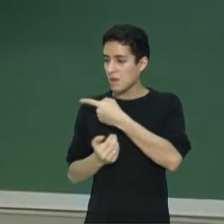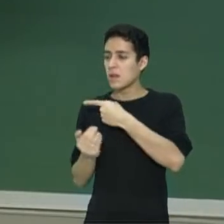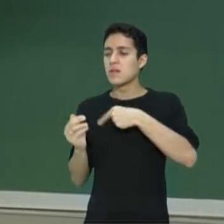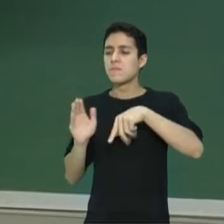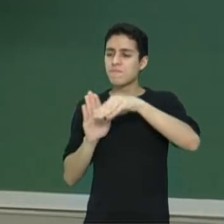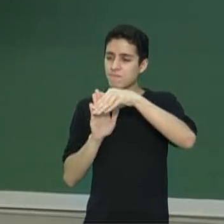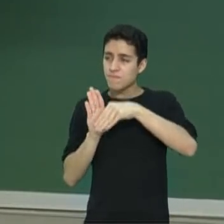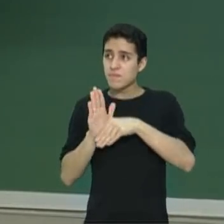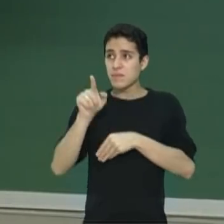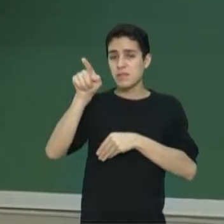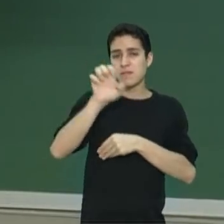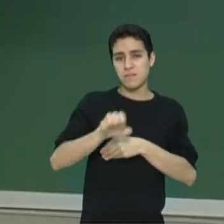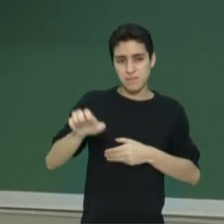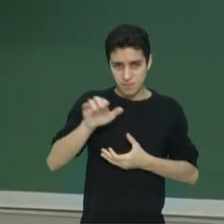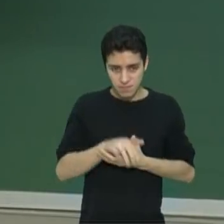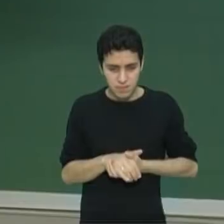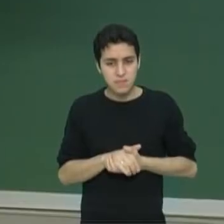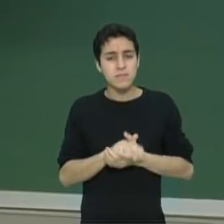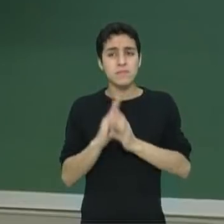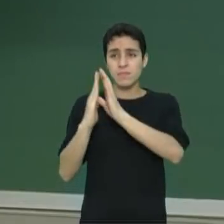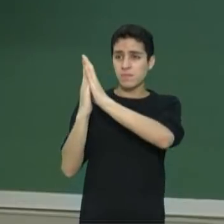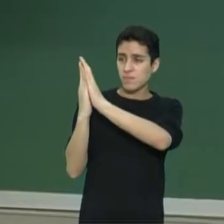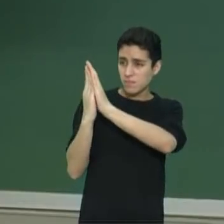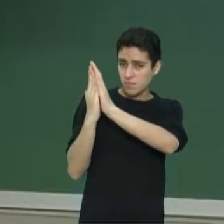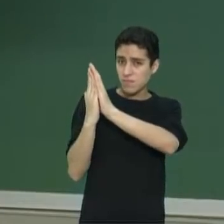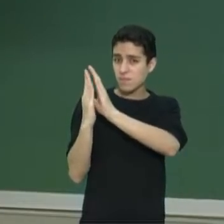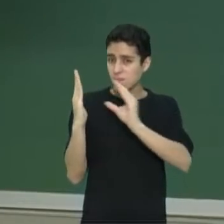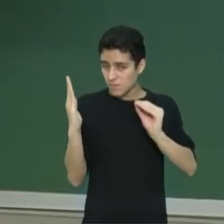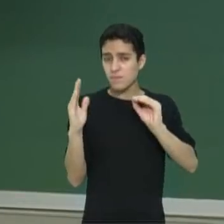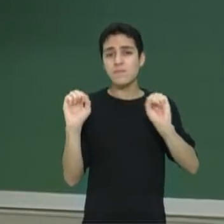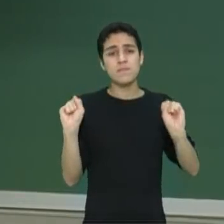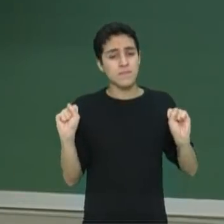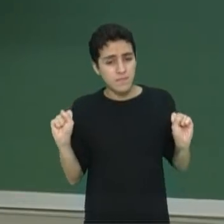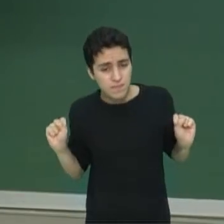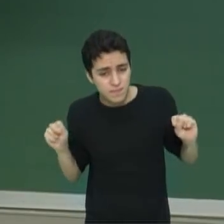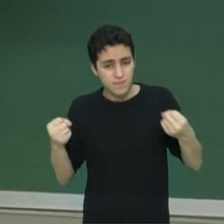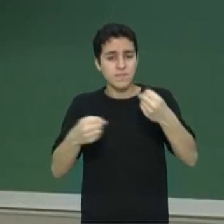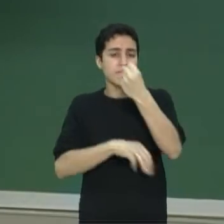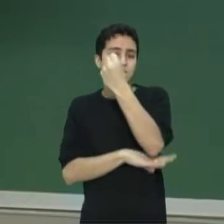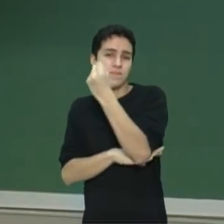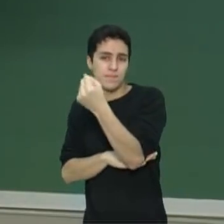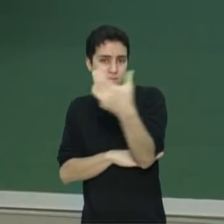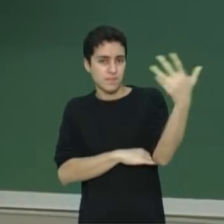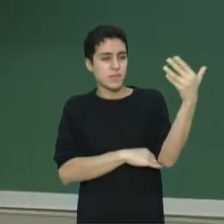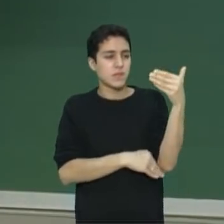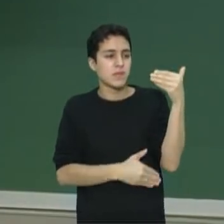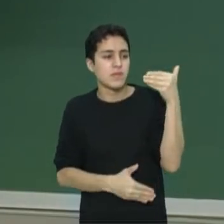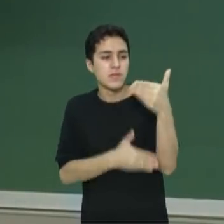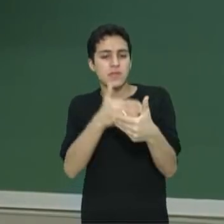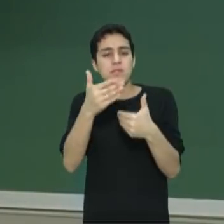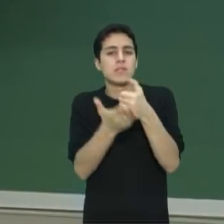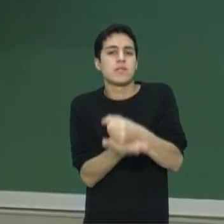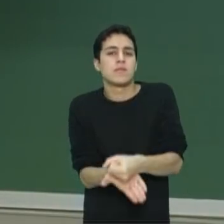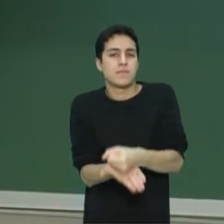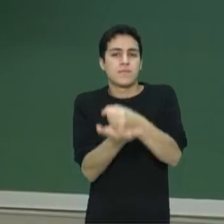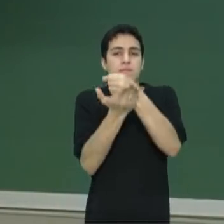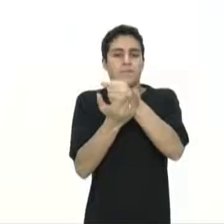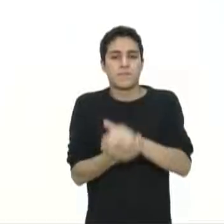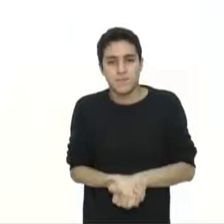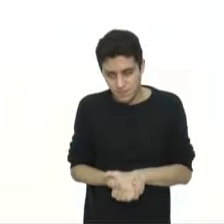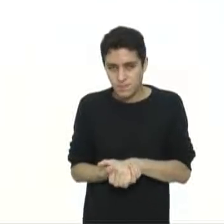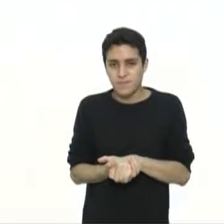diretivas da Europa, né, que estão sendo praticadas lá em defesa do meio ambiente, do desenvolvimento sustentável.